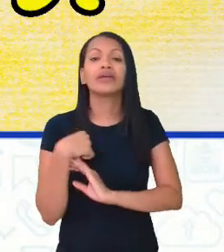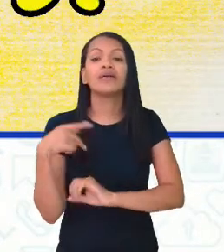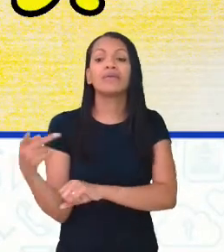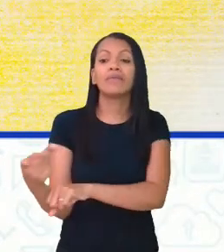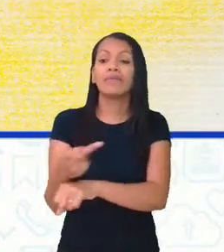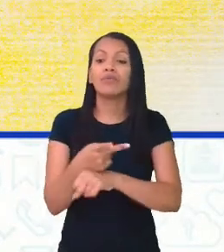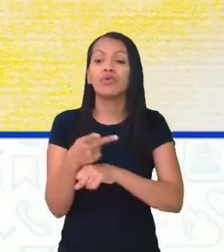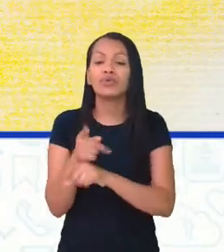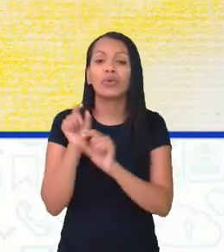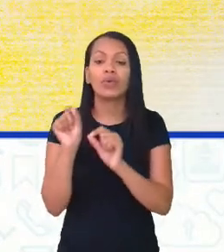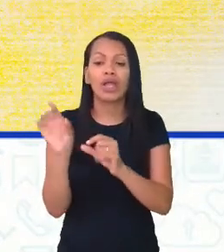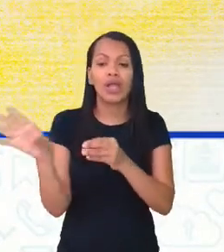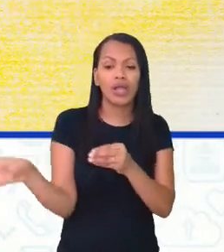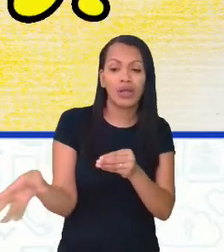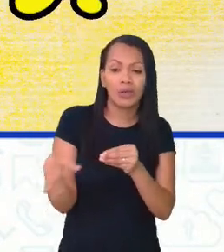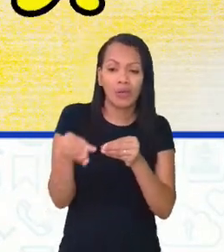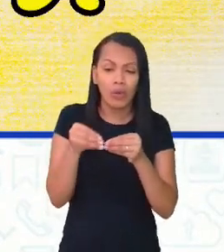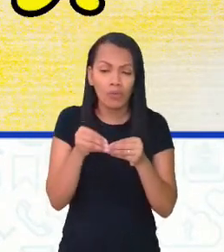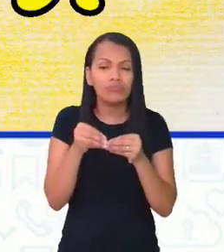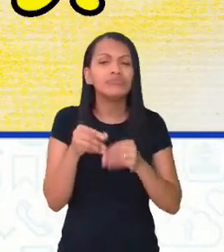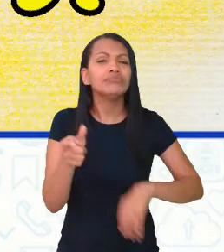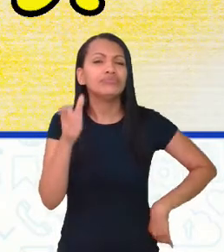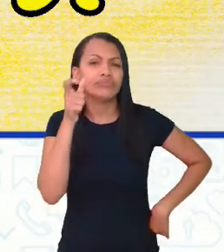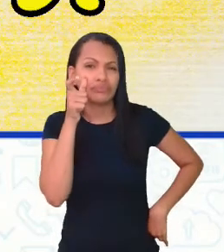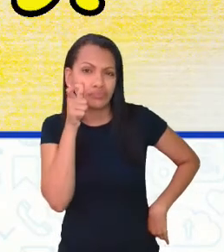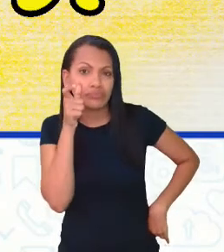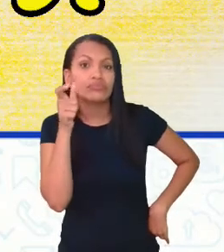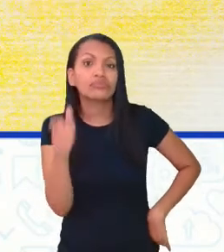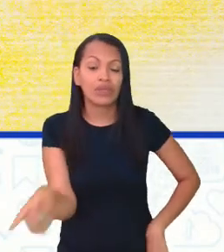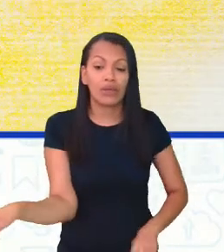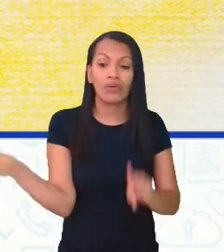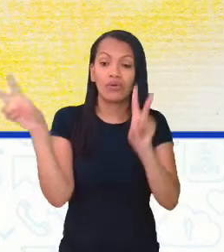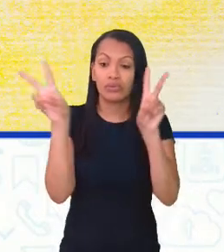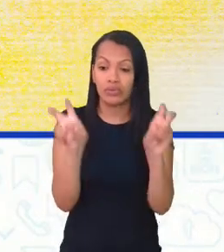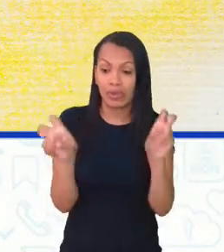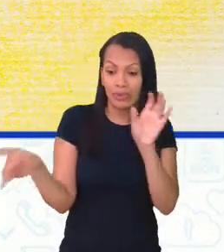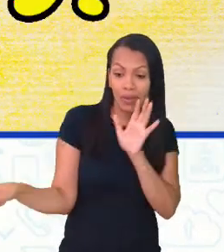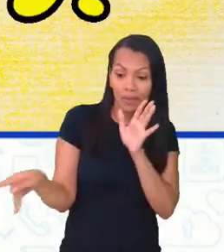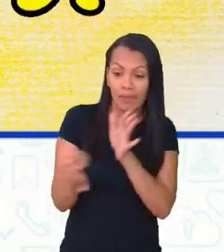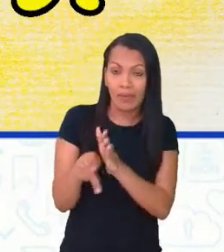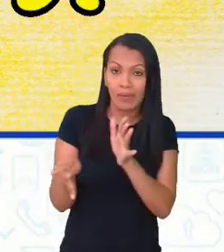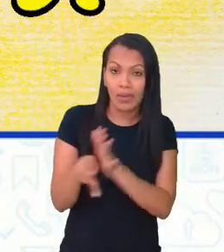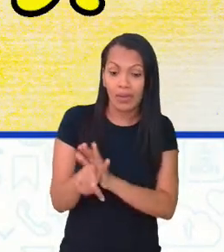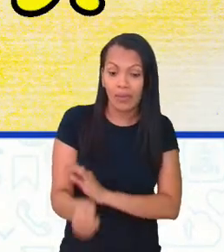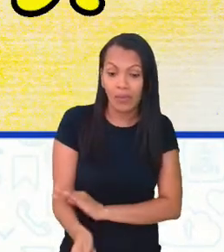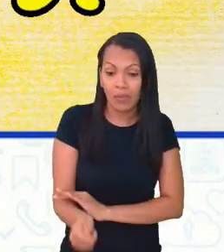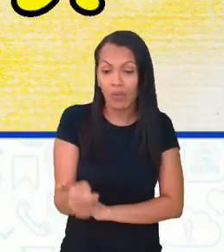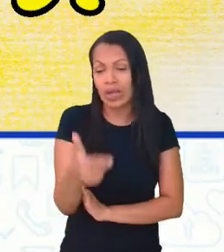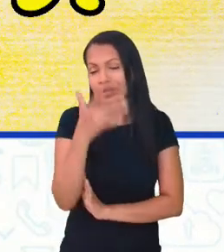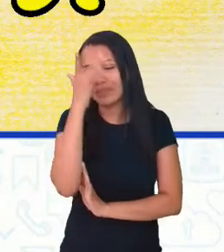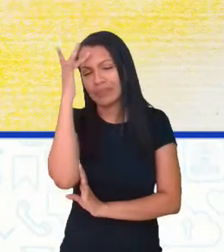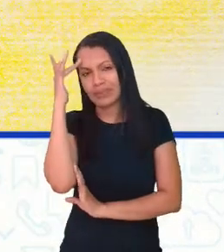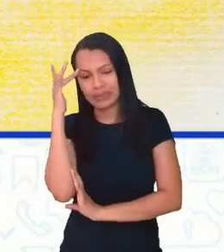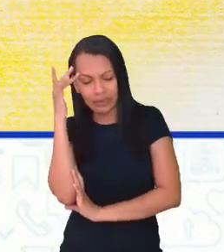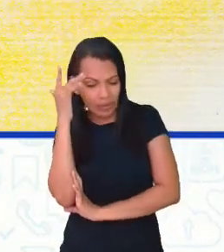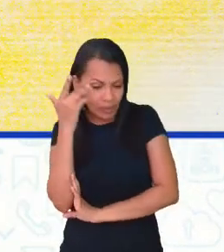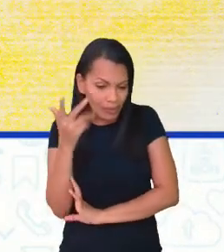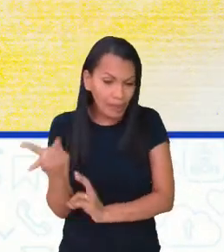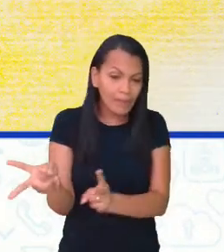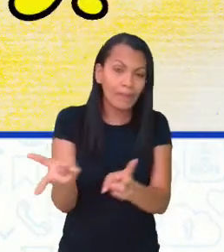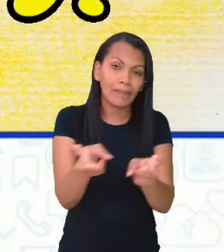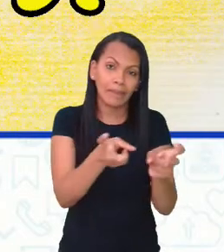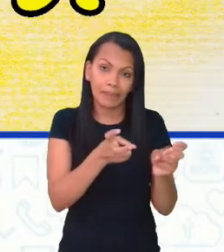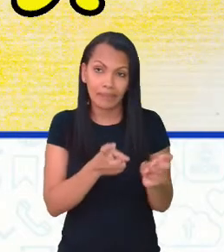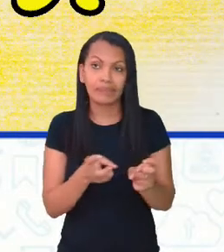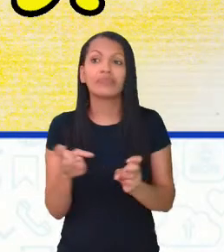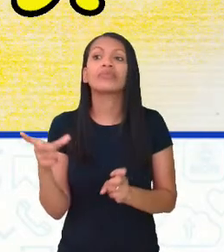aquele comentário bem atento sobre algo que quase ninguém percebe. Então,